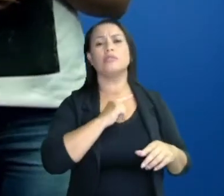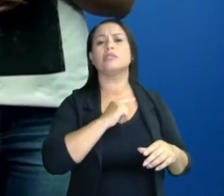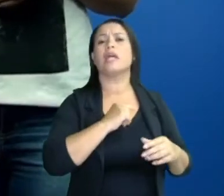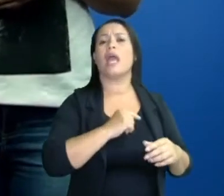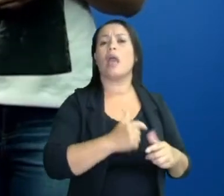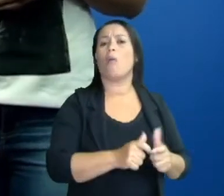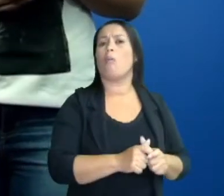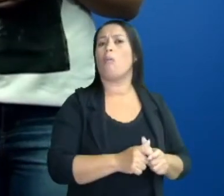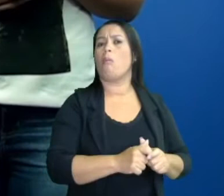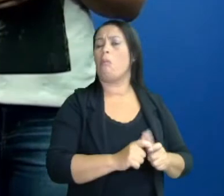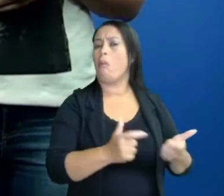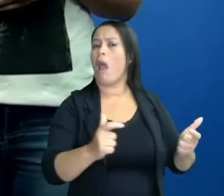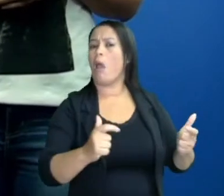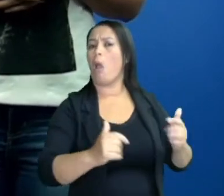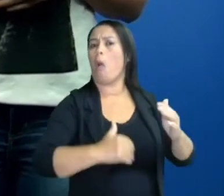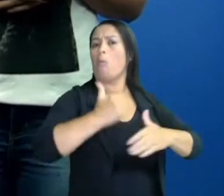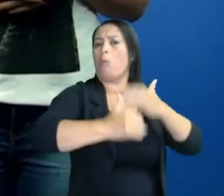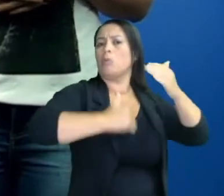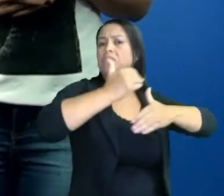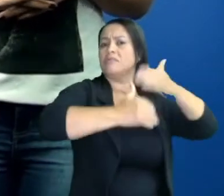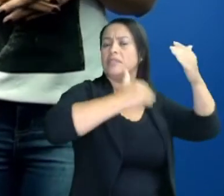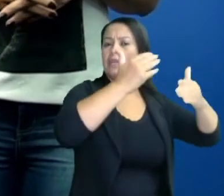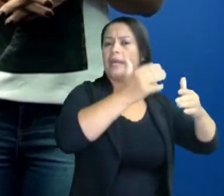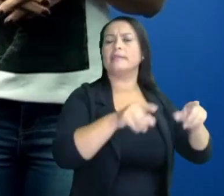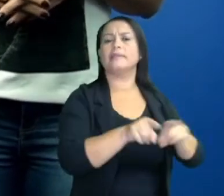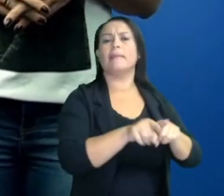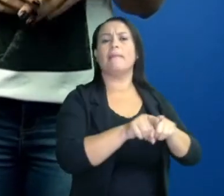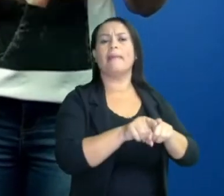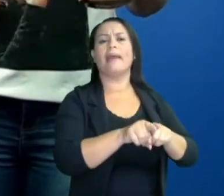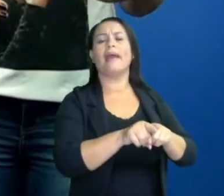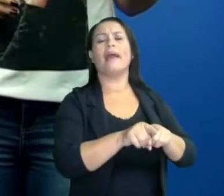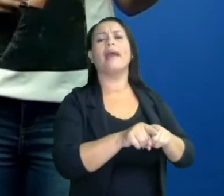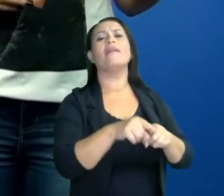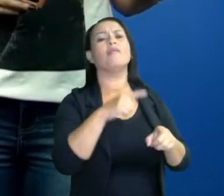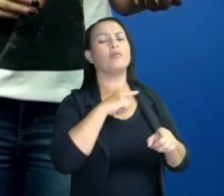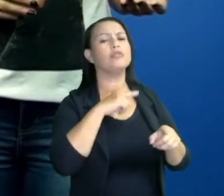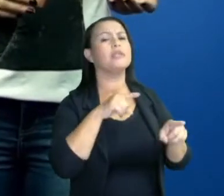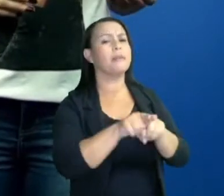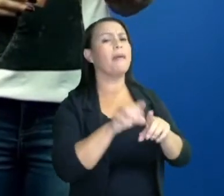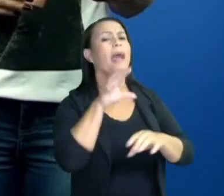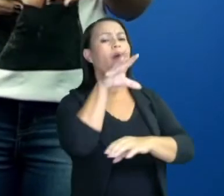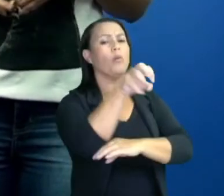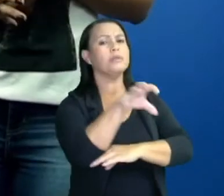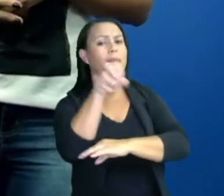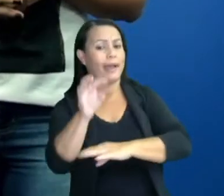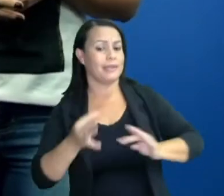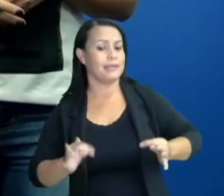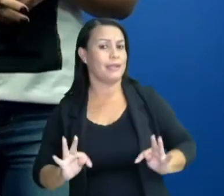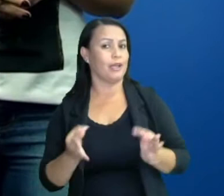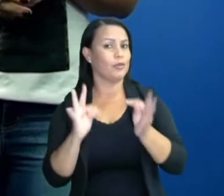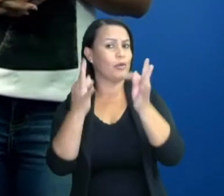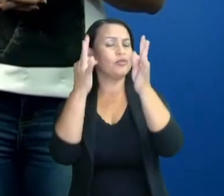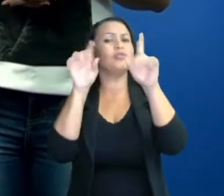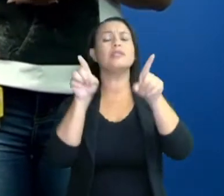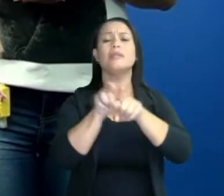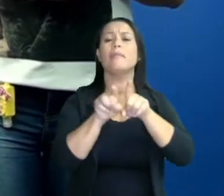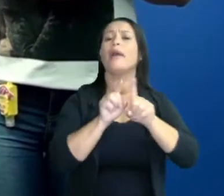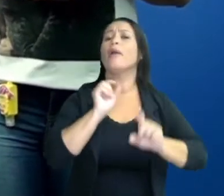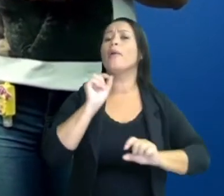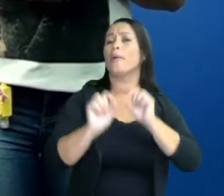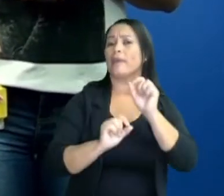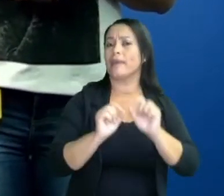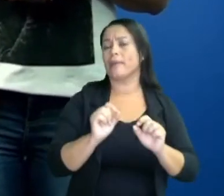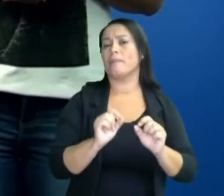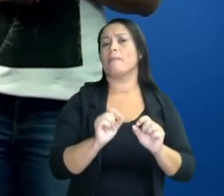índices altos índices de produtividade empregos de máquina e tecnologias e aí